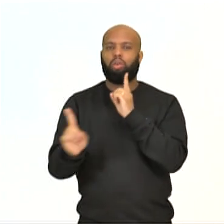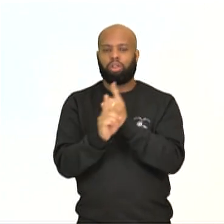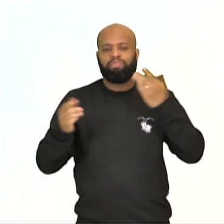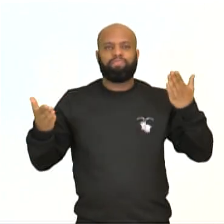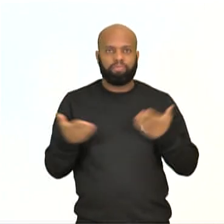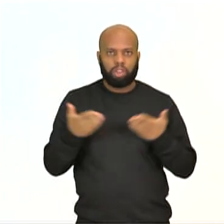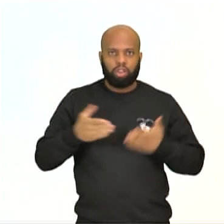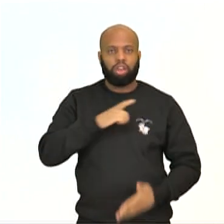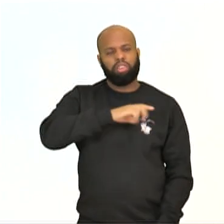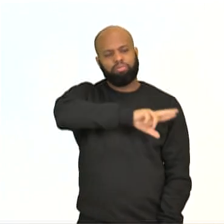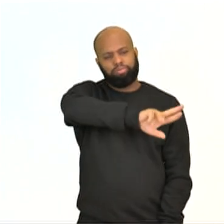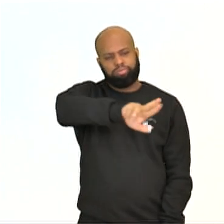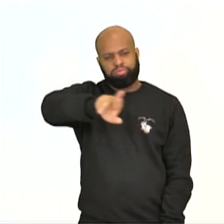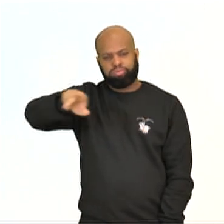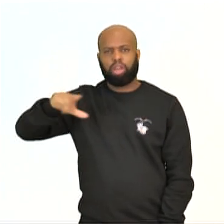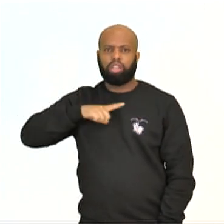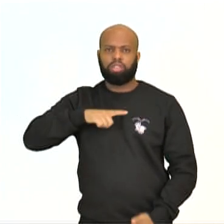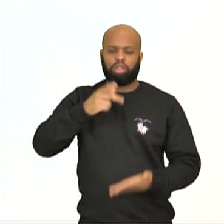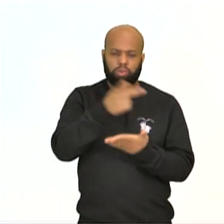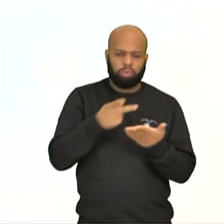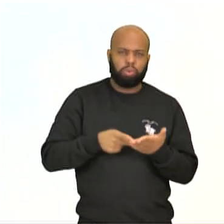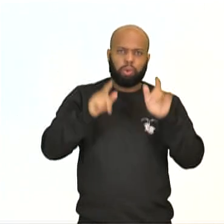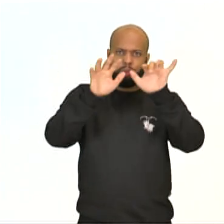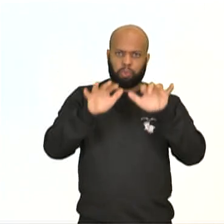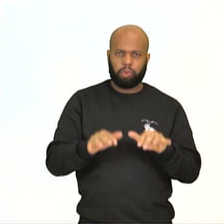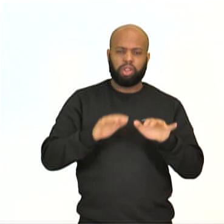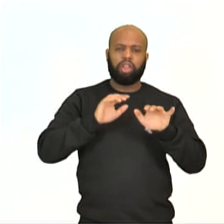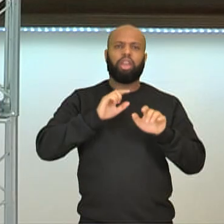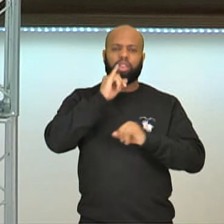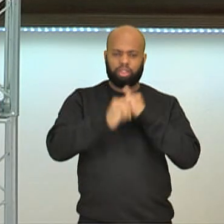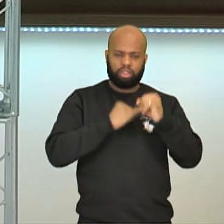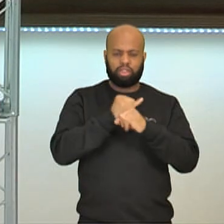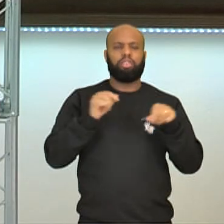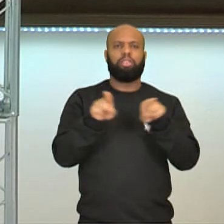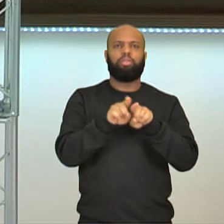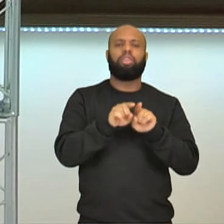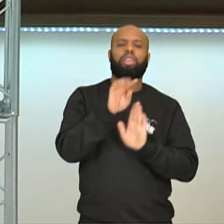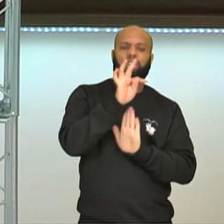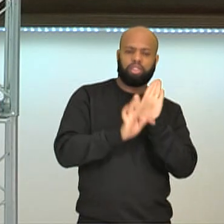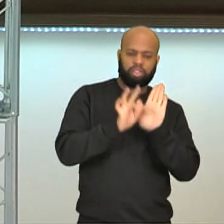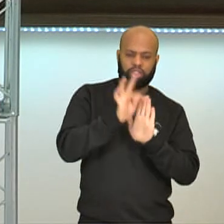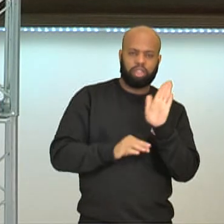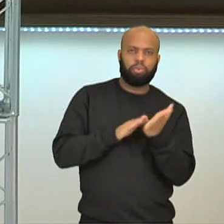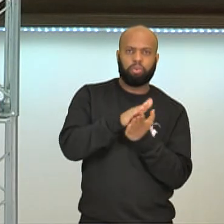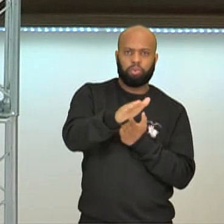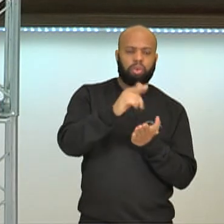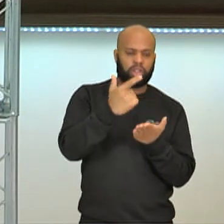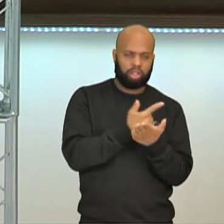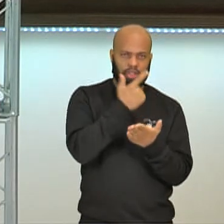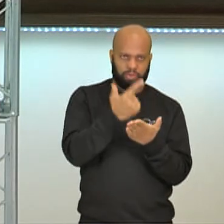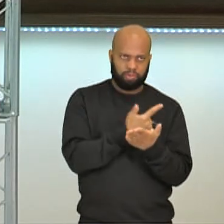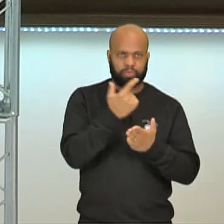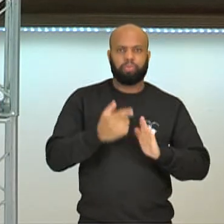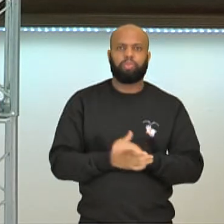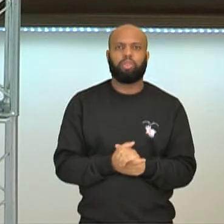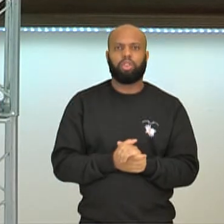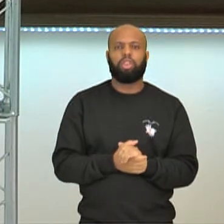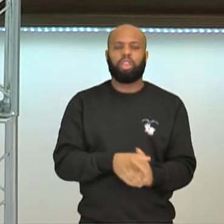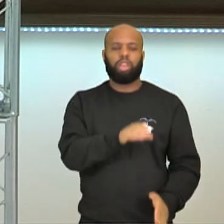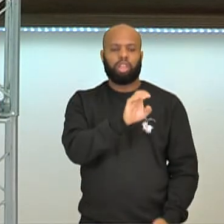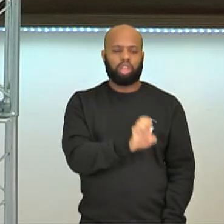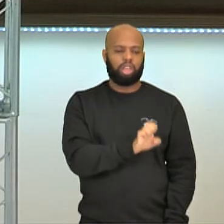hoje uma vasta produção poética na internet. Então, geralmente, esses textos são publicados em livros. O